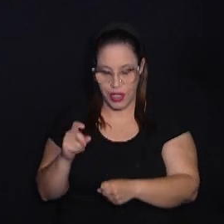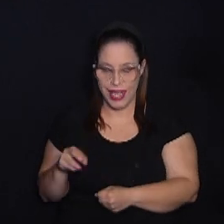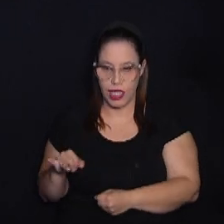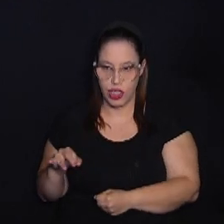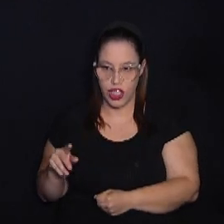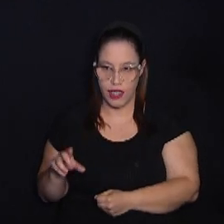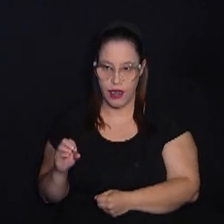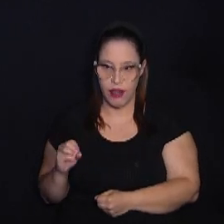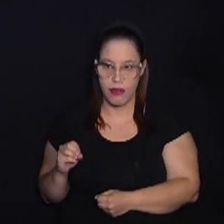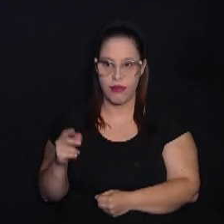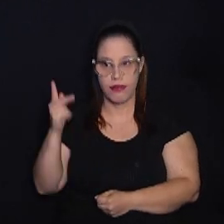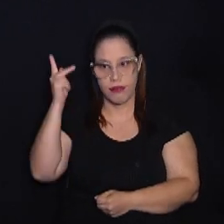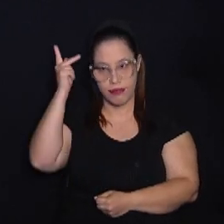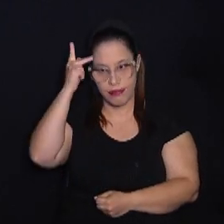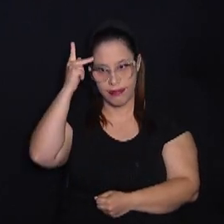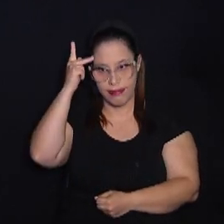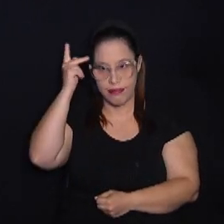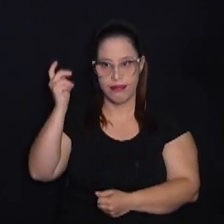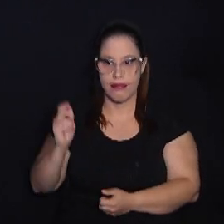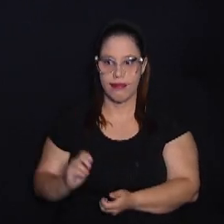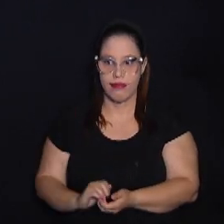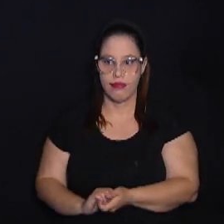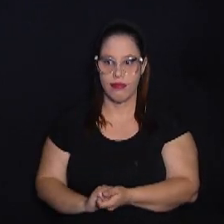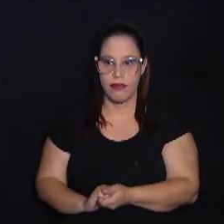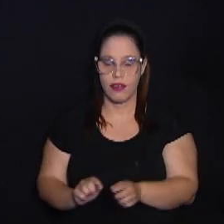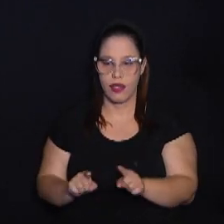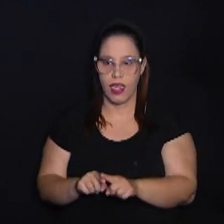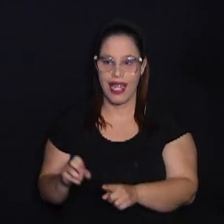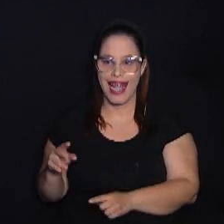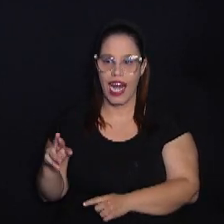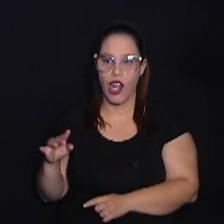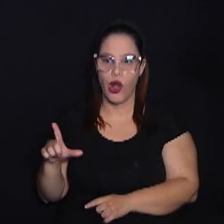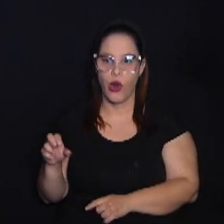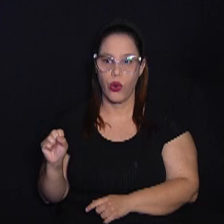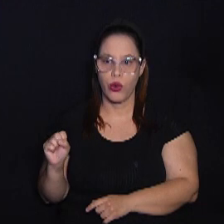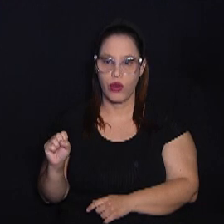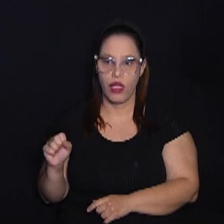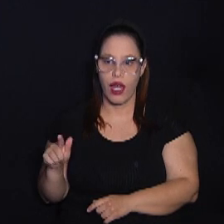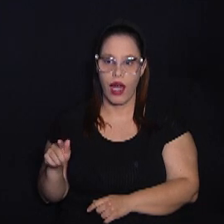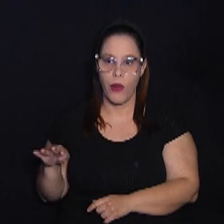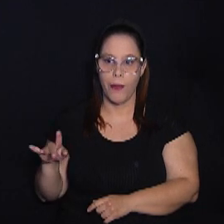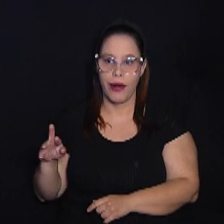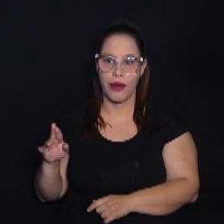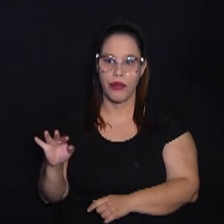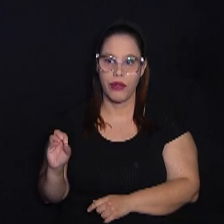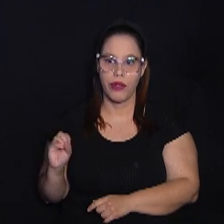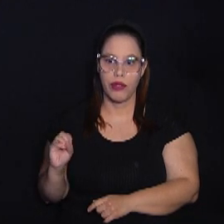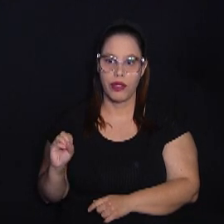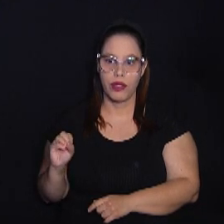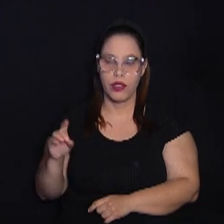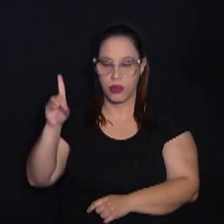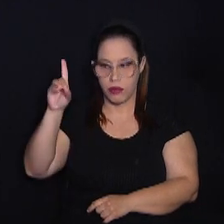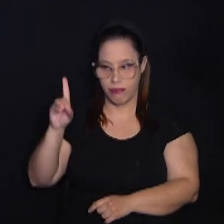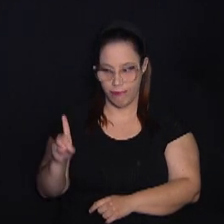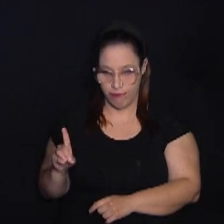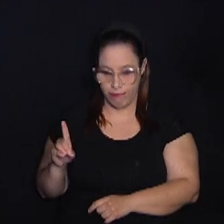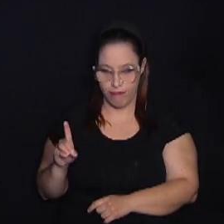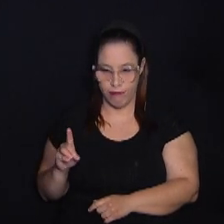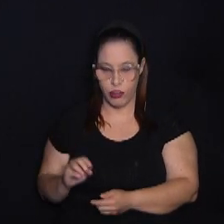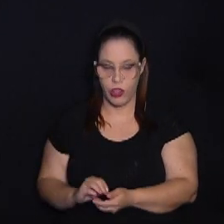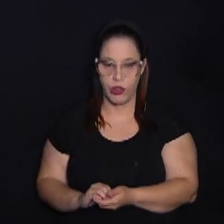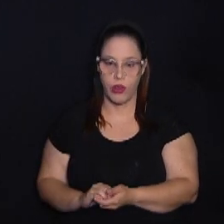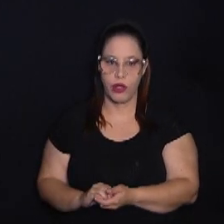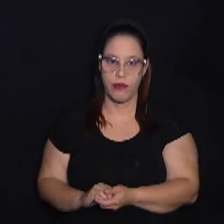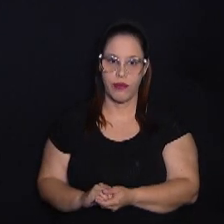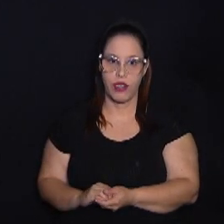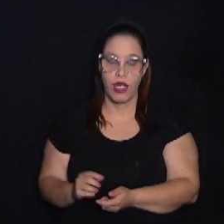Paulo. E Carlos Alberto dos Santos Teixeira Maia, diretor do Departamento de Receitas Mobiliárias